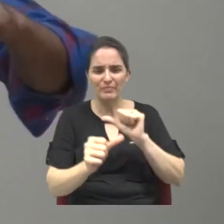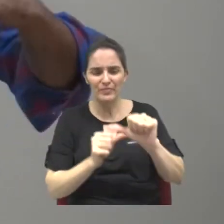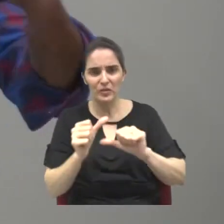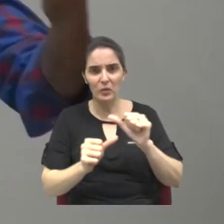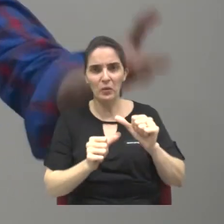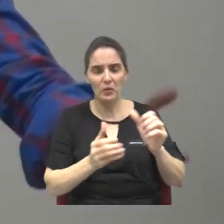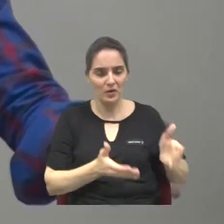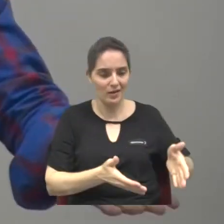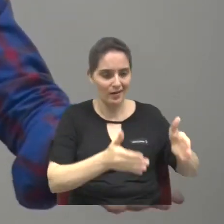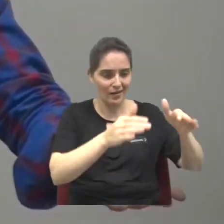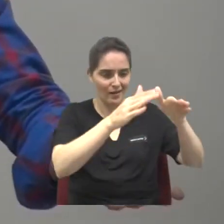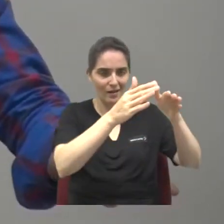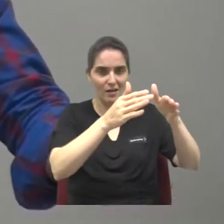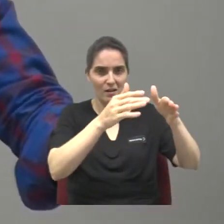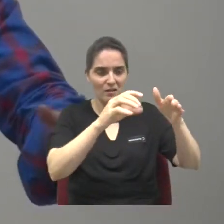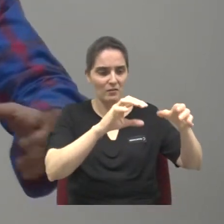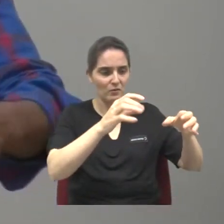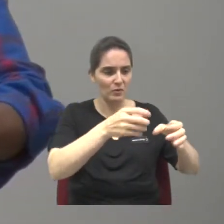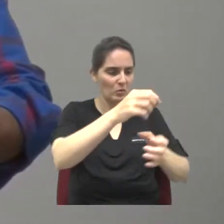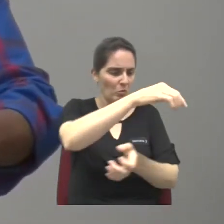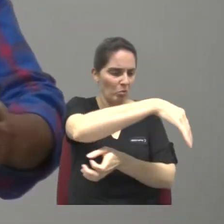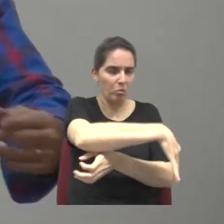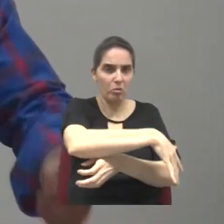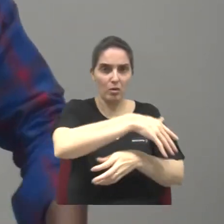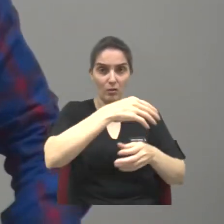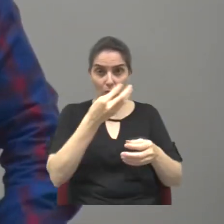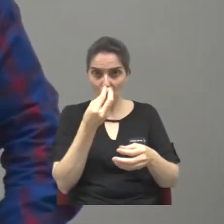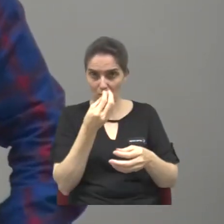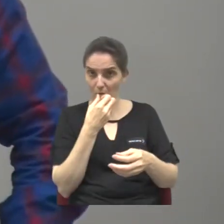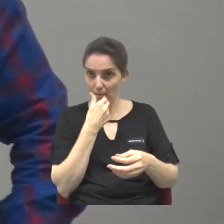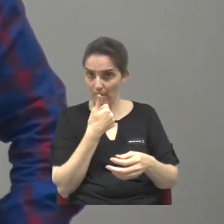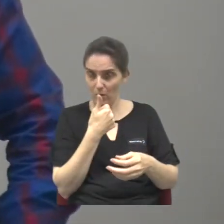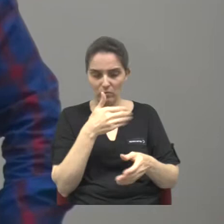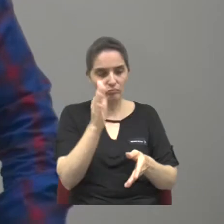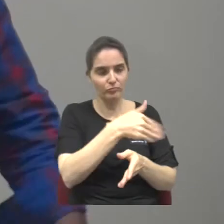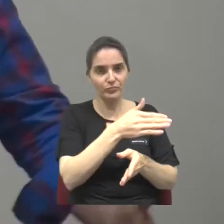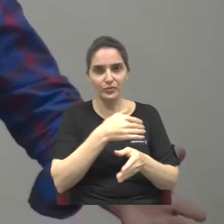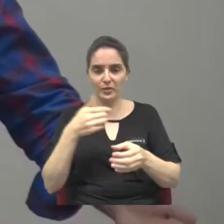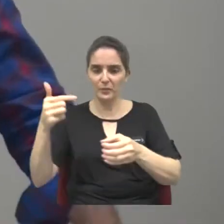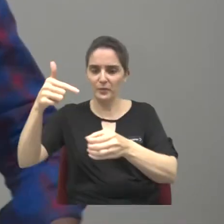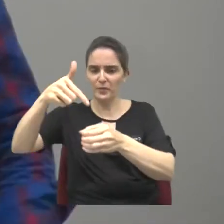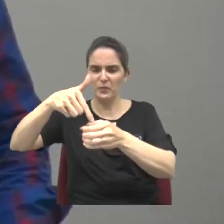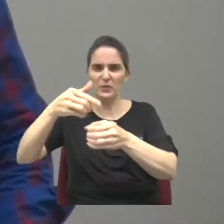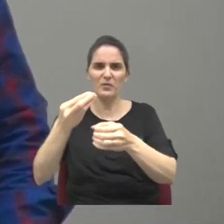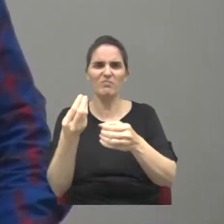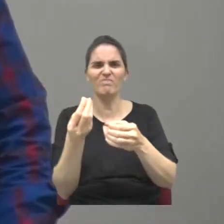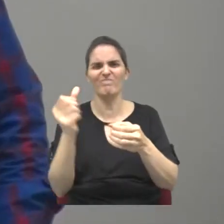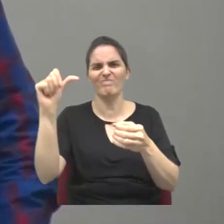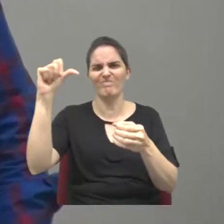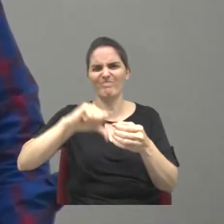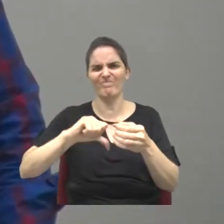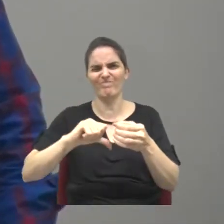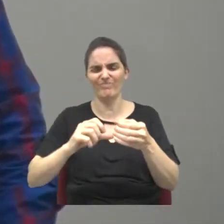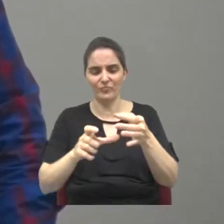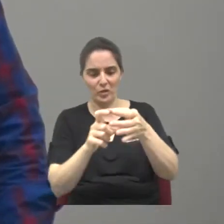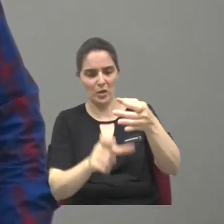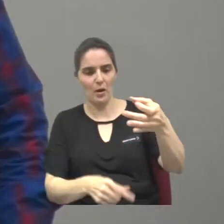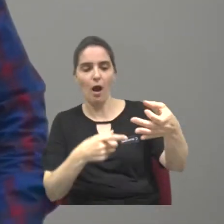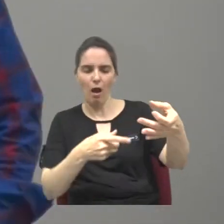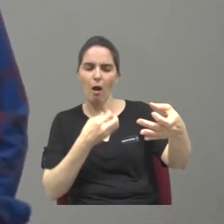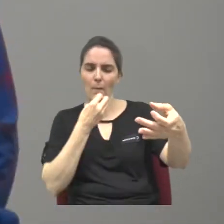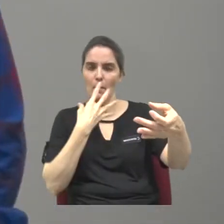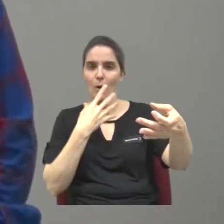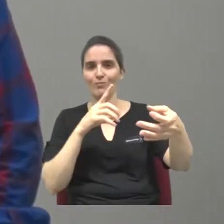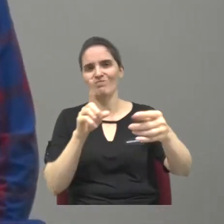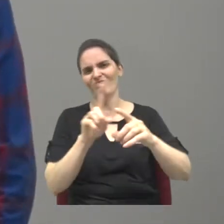não é isso? Coloca uísque de péssima qualidade dentro de garrafa, que supostamente é uma boa marca para fingir que tem boa qualidade. Então,